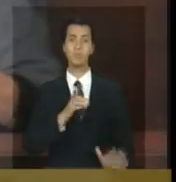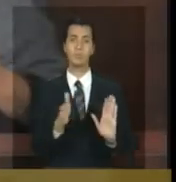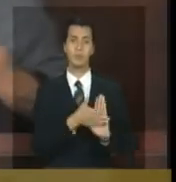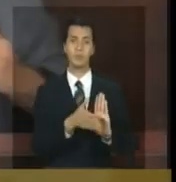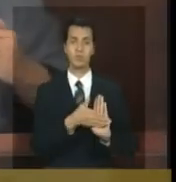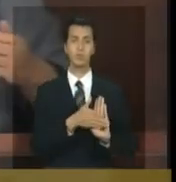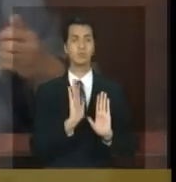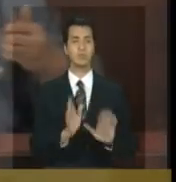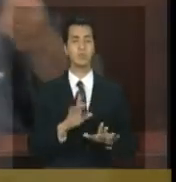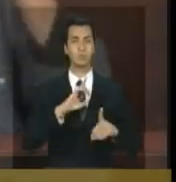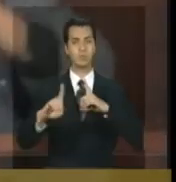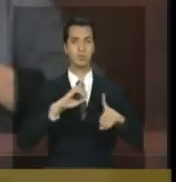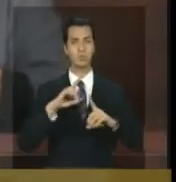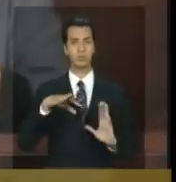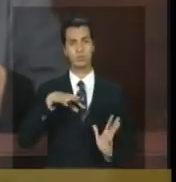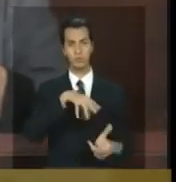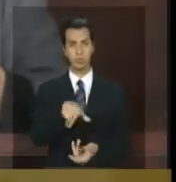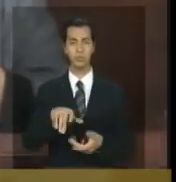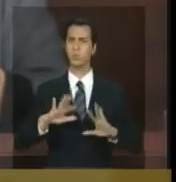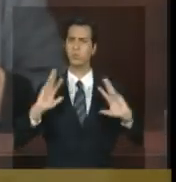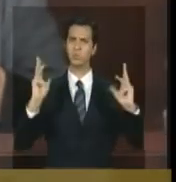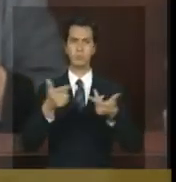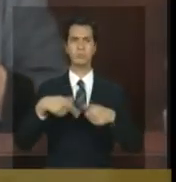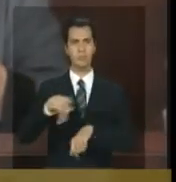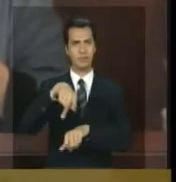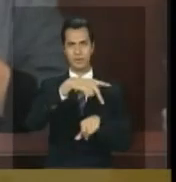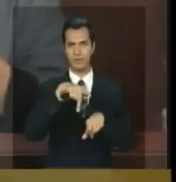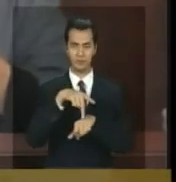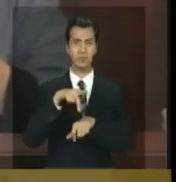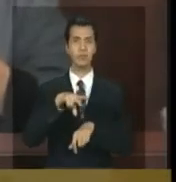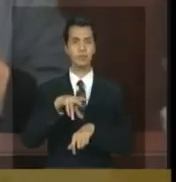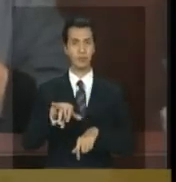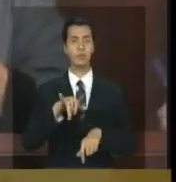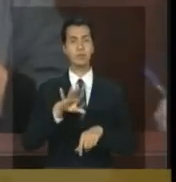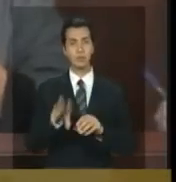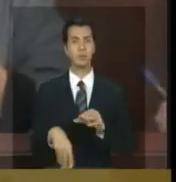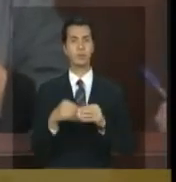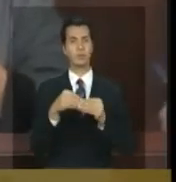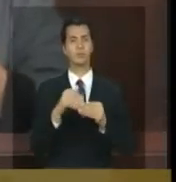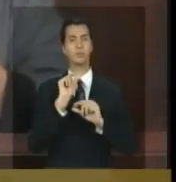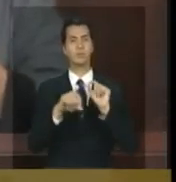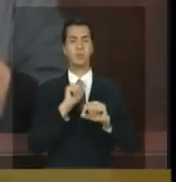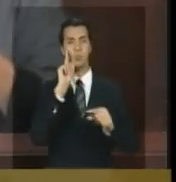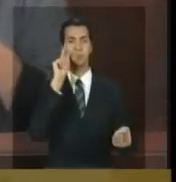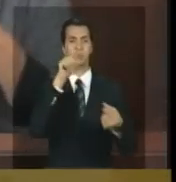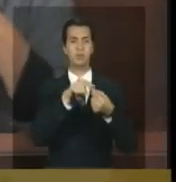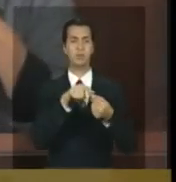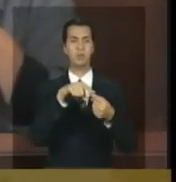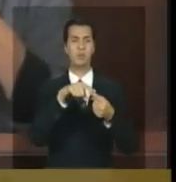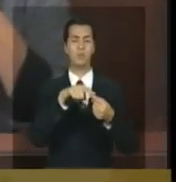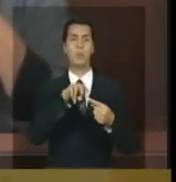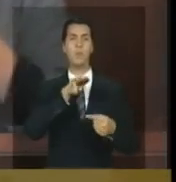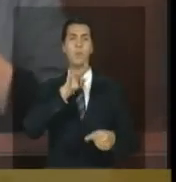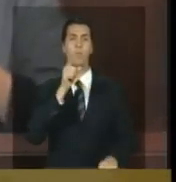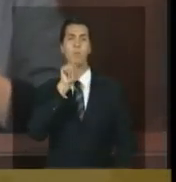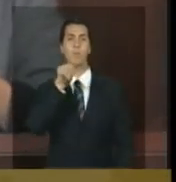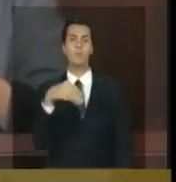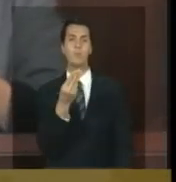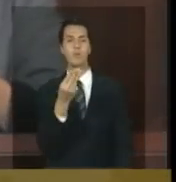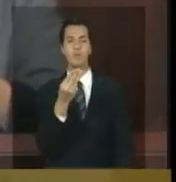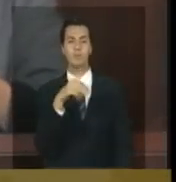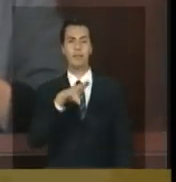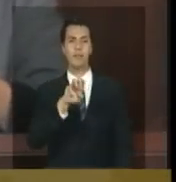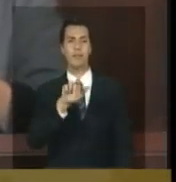está em debate no planeta, para todos os países, em caráter complementar aos objetivos do milênio, que ficaram definidos apenas para os países